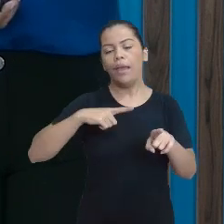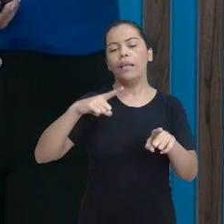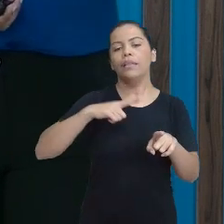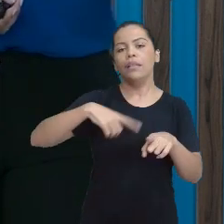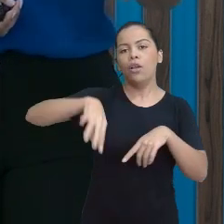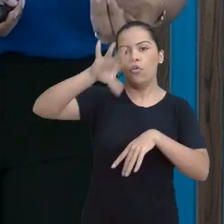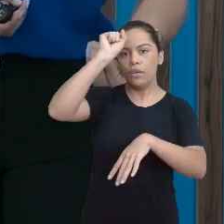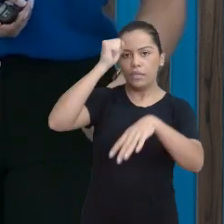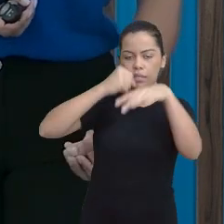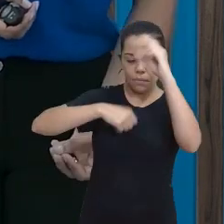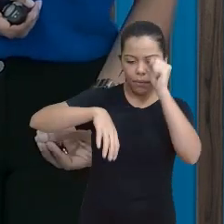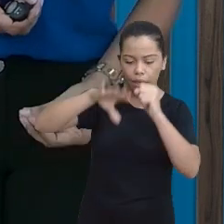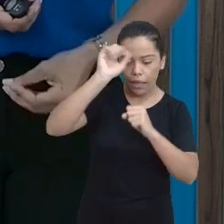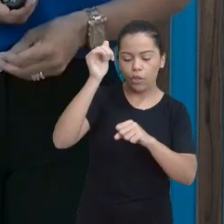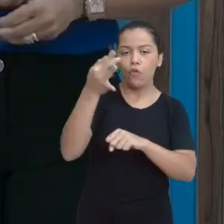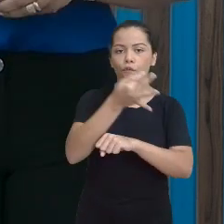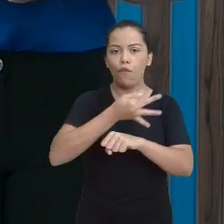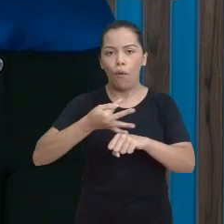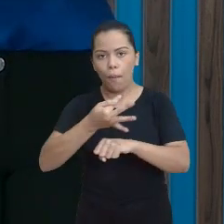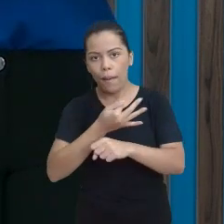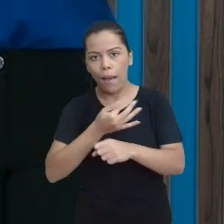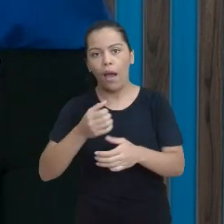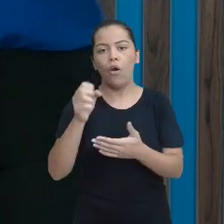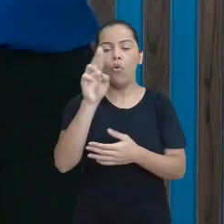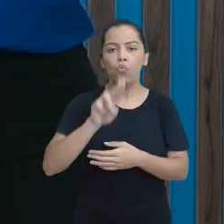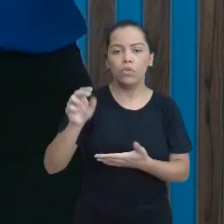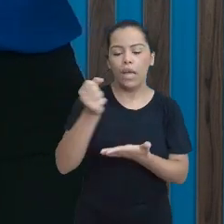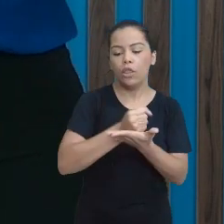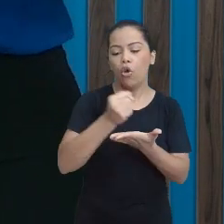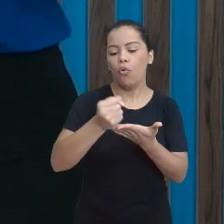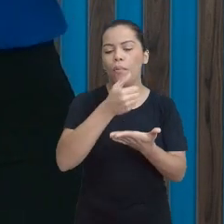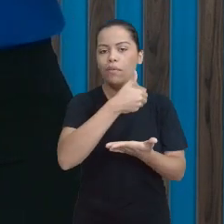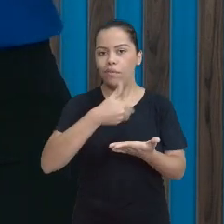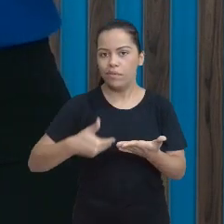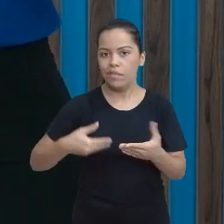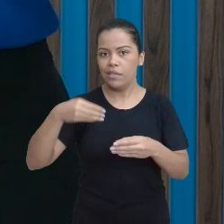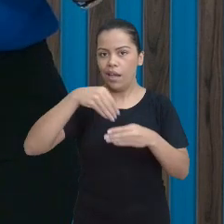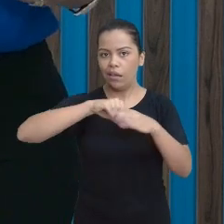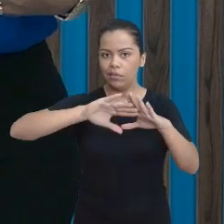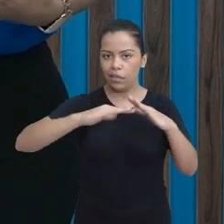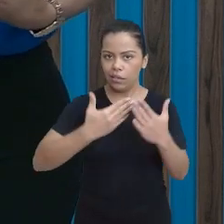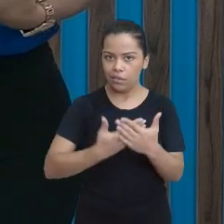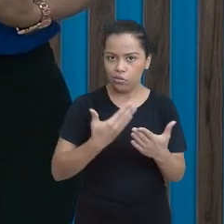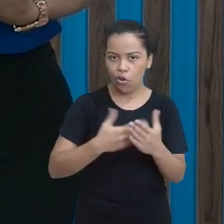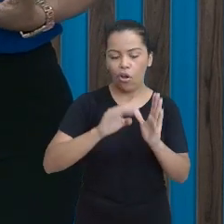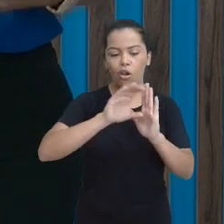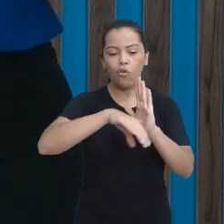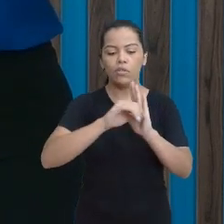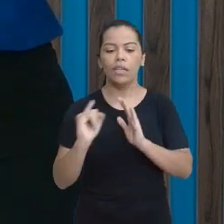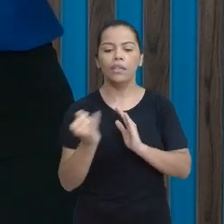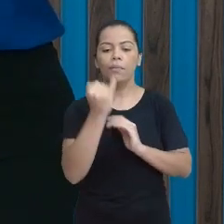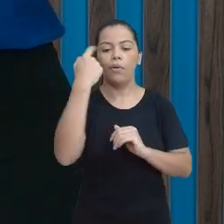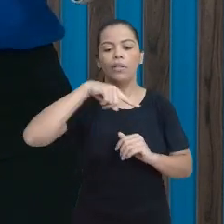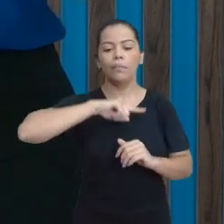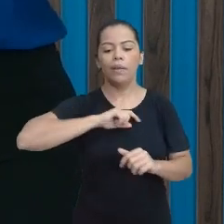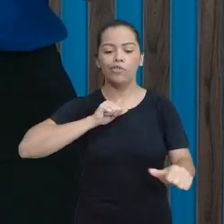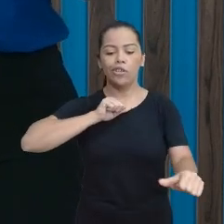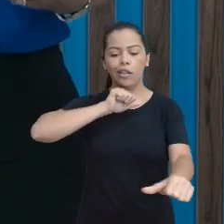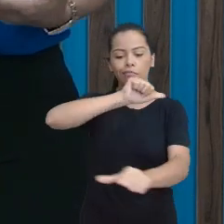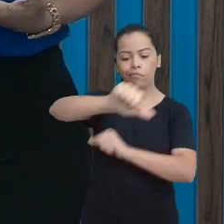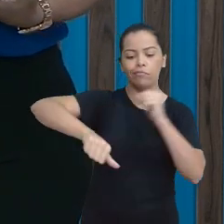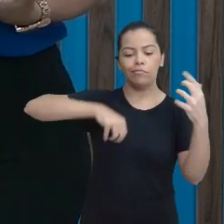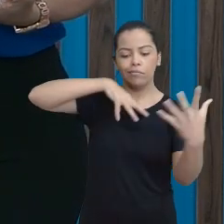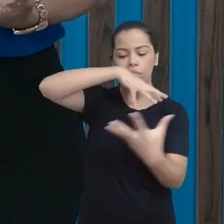contemplar matriz de conteúdos, contemplar conceitos que são importantes para que a gente se transforme, para que a gente viva a